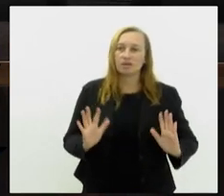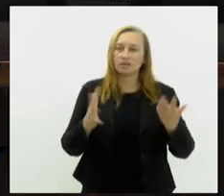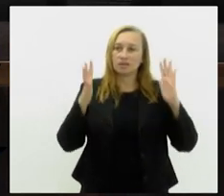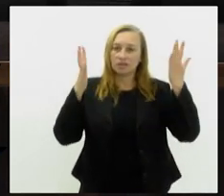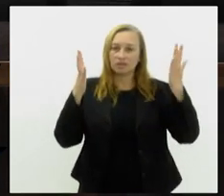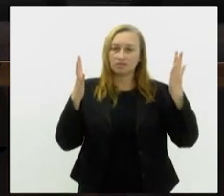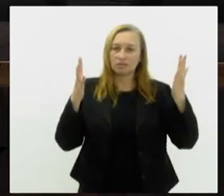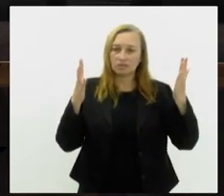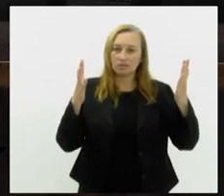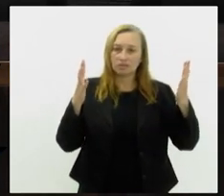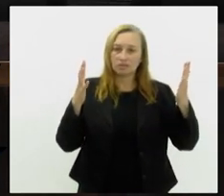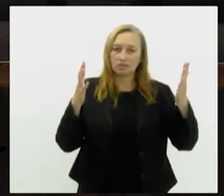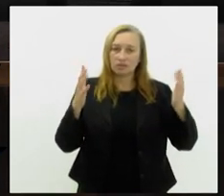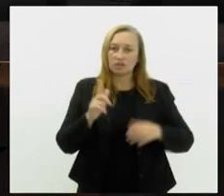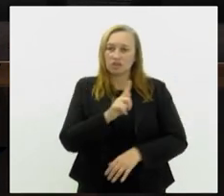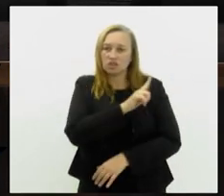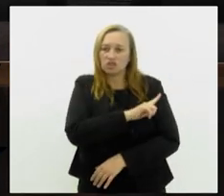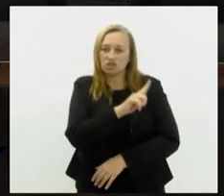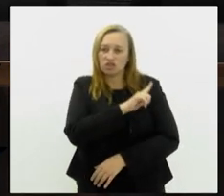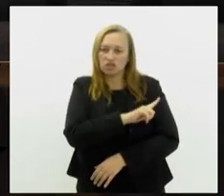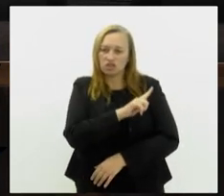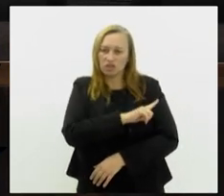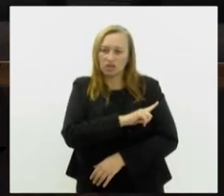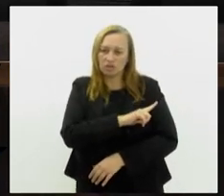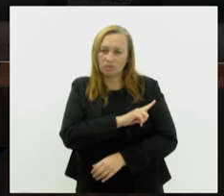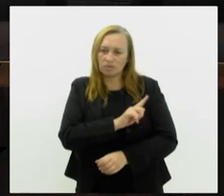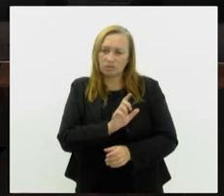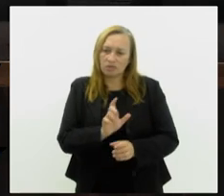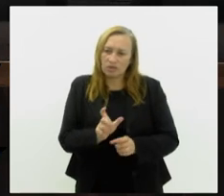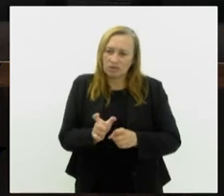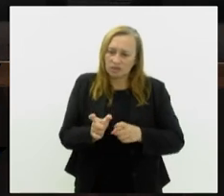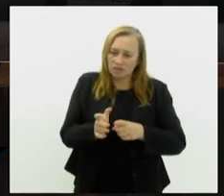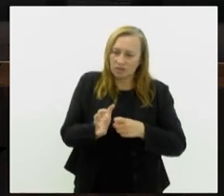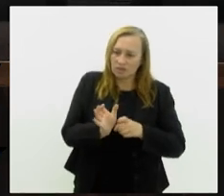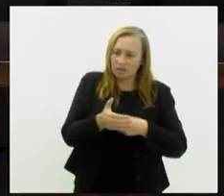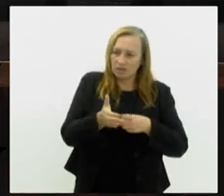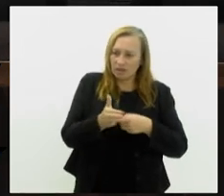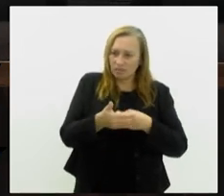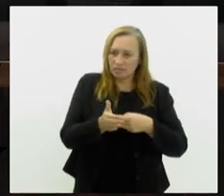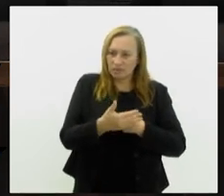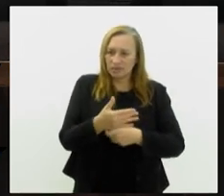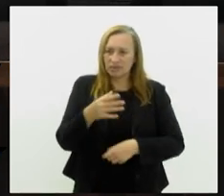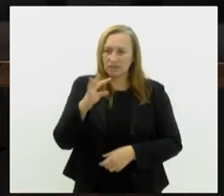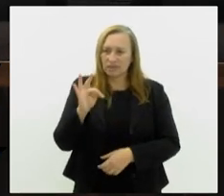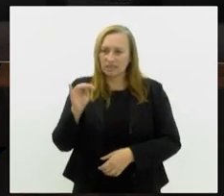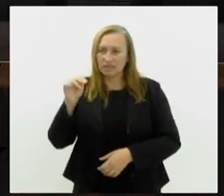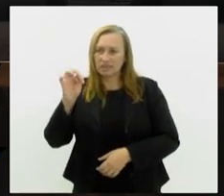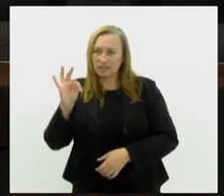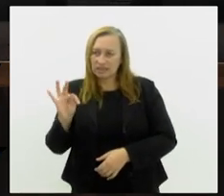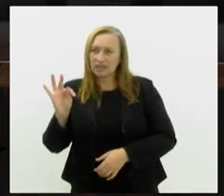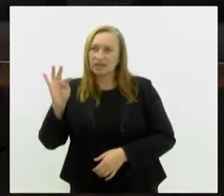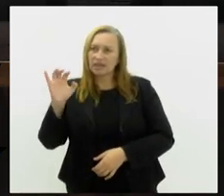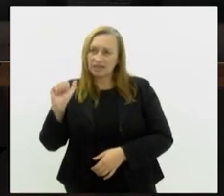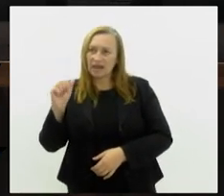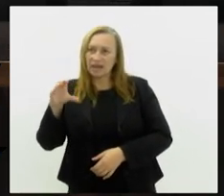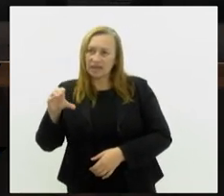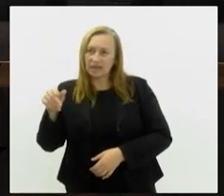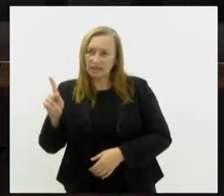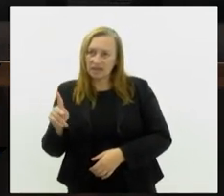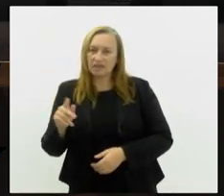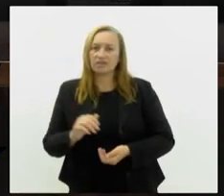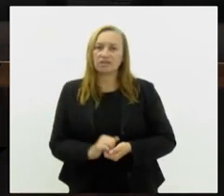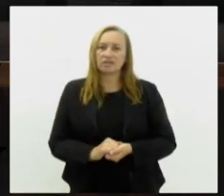termo de ajustamento de gestão TAG junto ao Tribunal de Contas do Estado do Rio de Janeiro, a fim de sanar